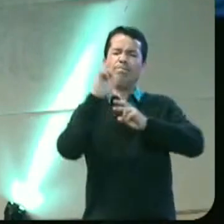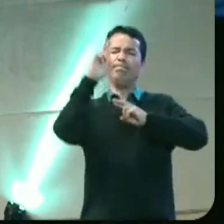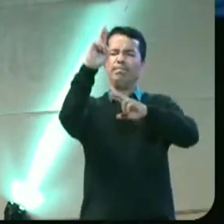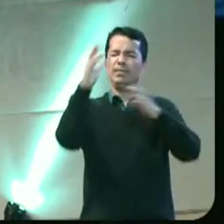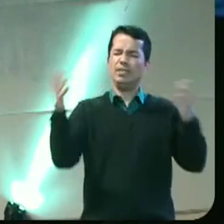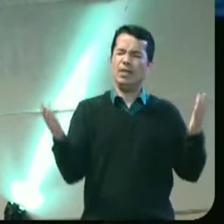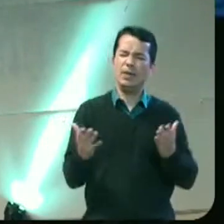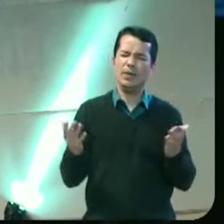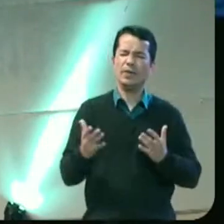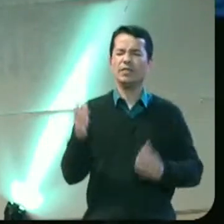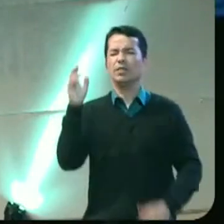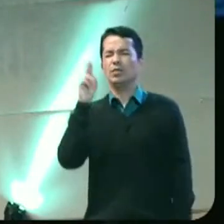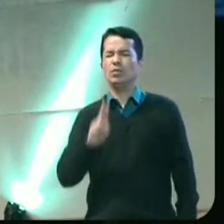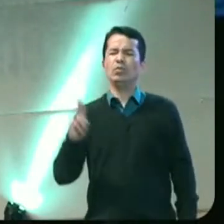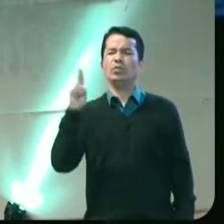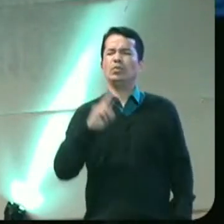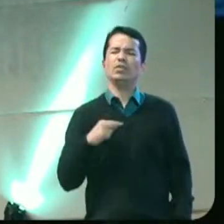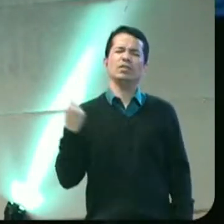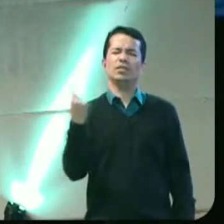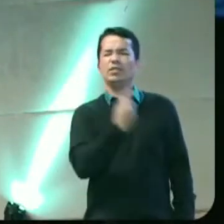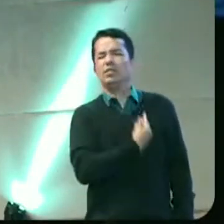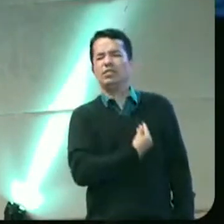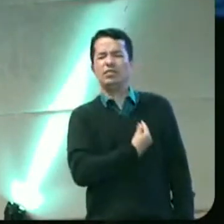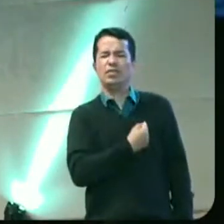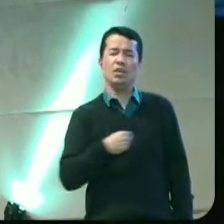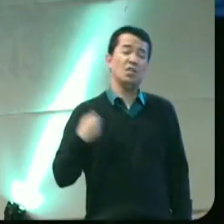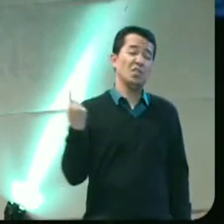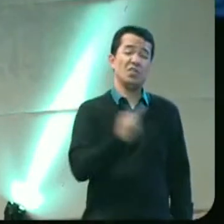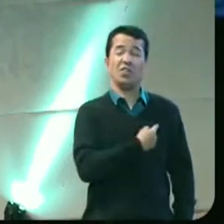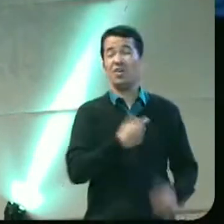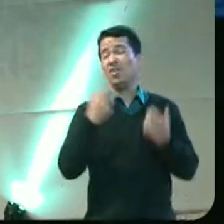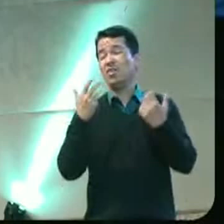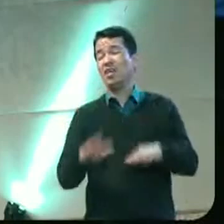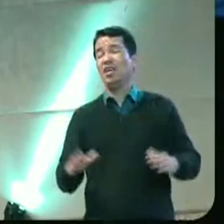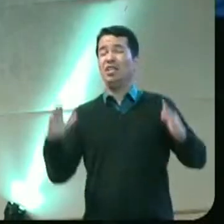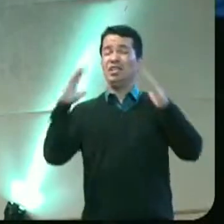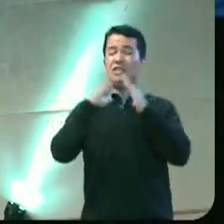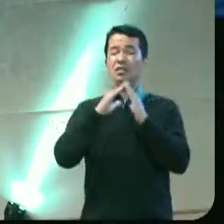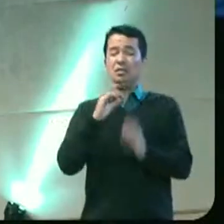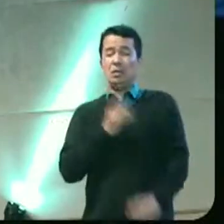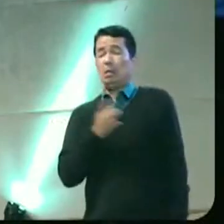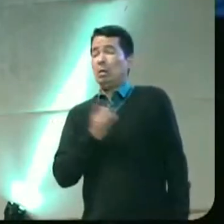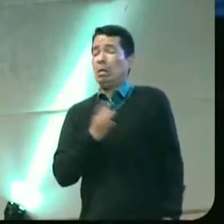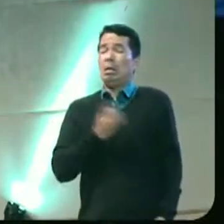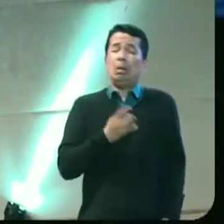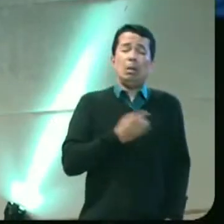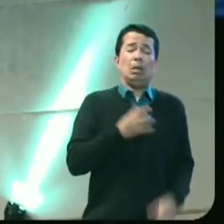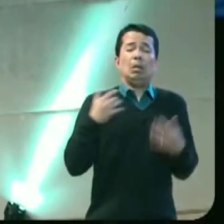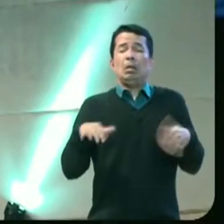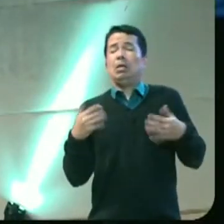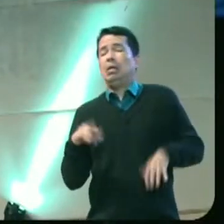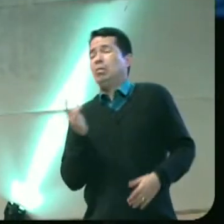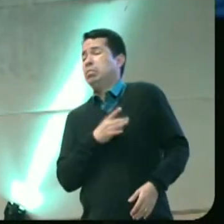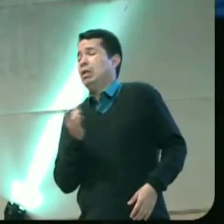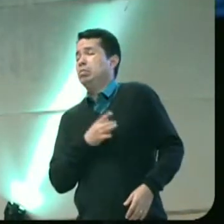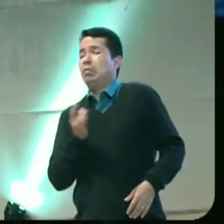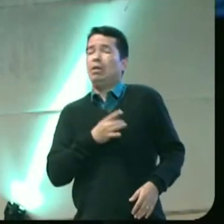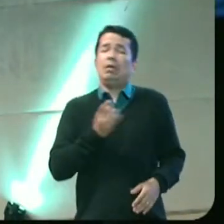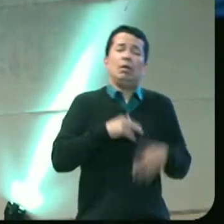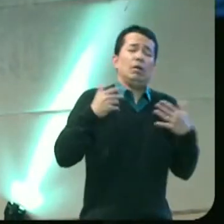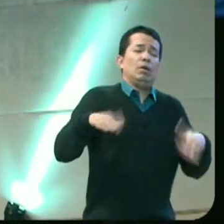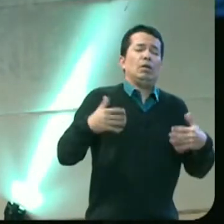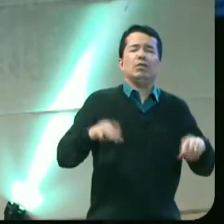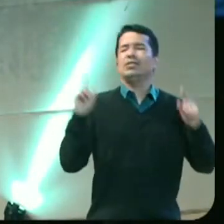Nos usa, Deus. Nós não queremos ficar dentro das nossas casas somente com medo. Nós queremos ficar sim dentro das nossas casas,